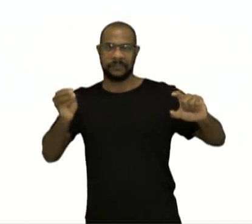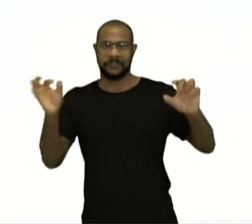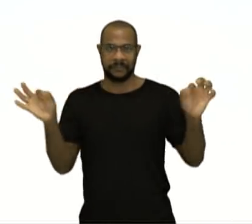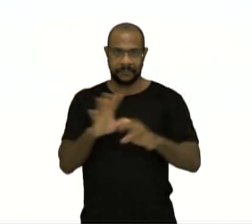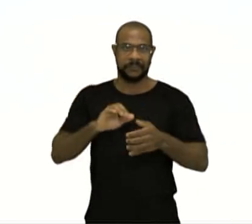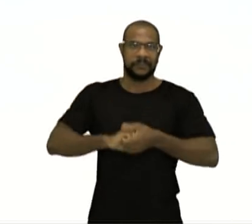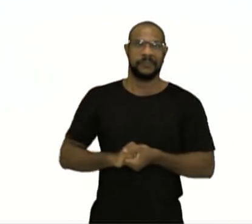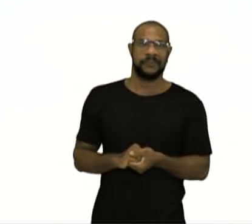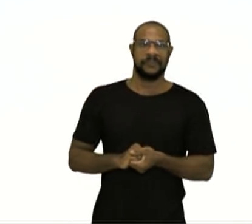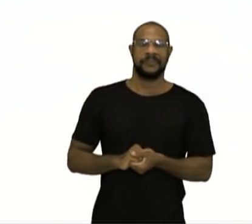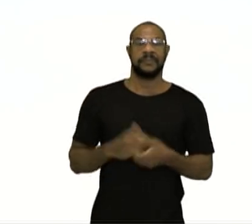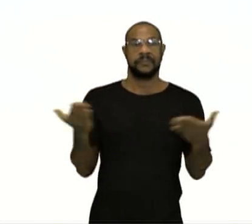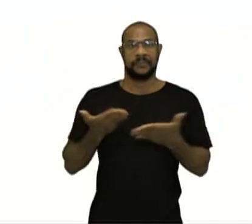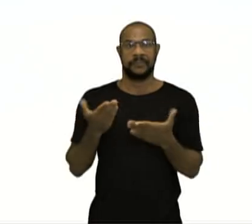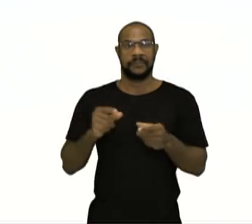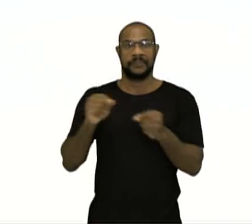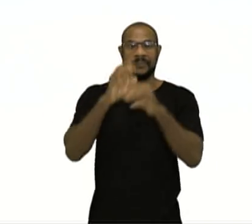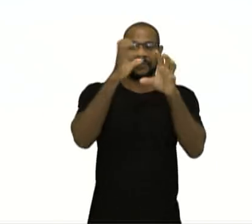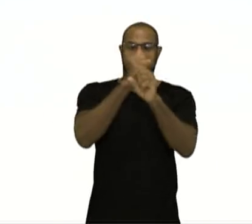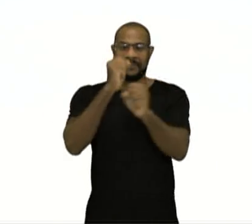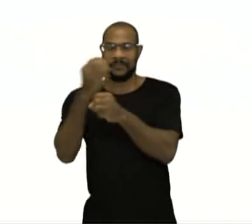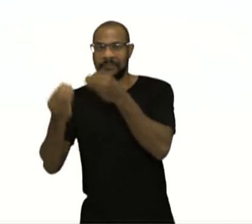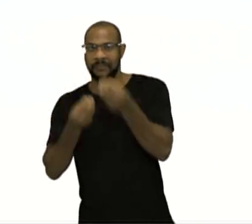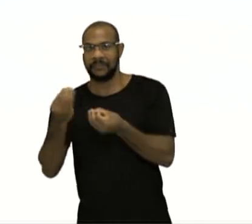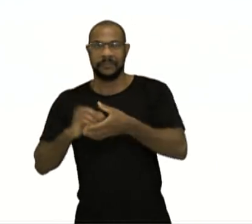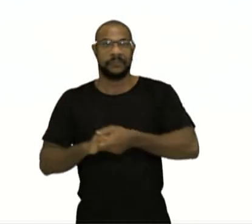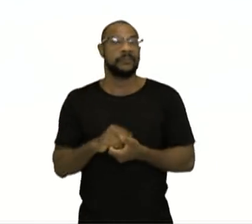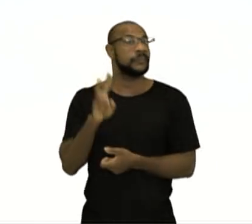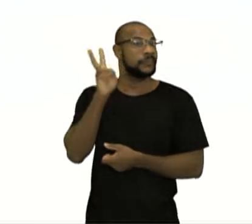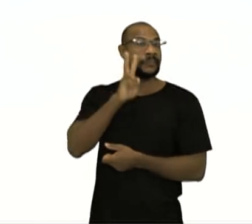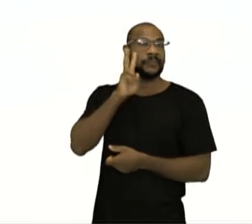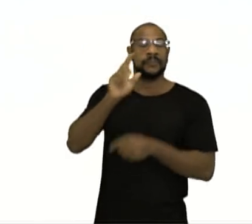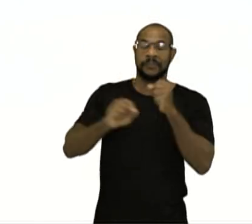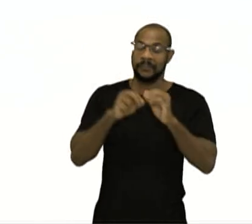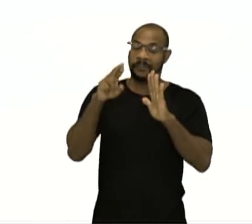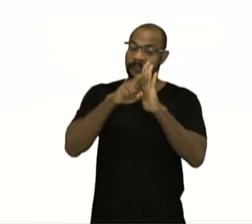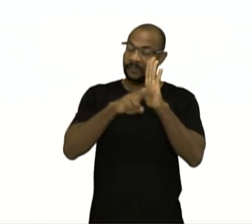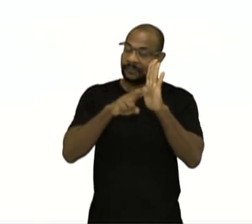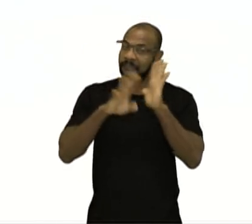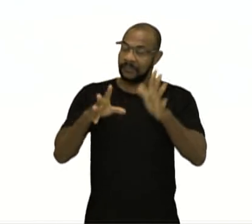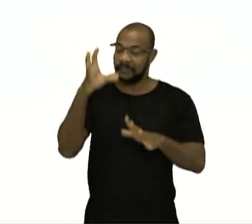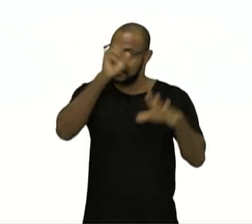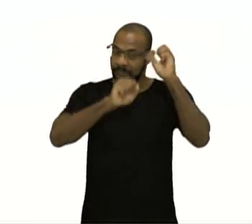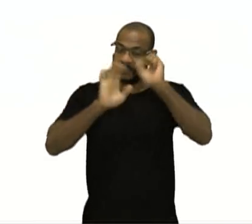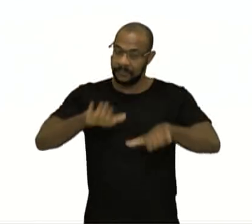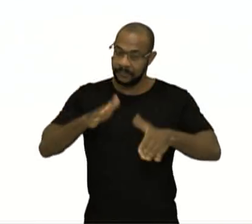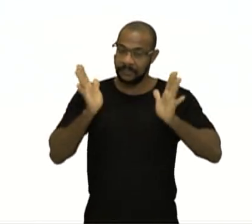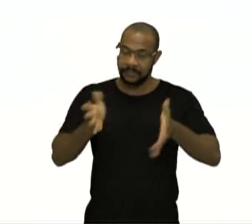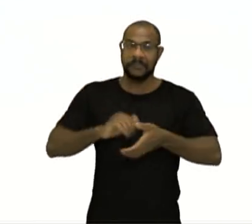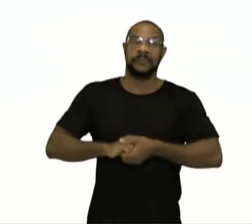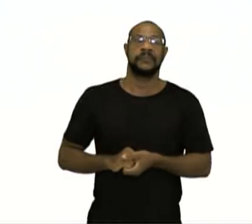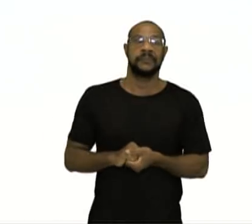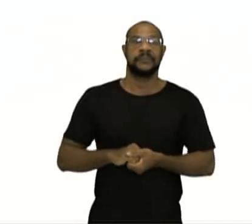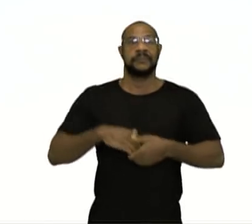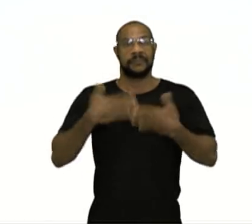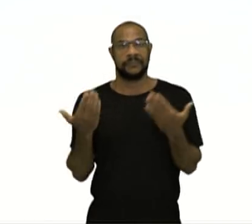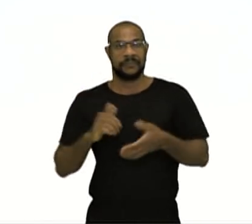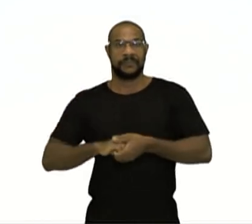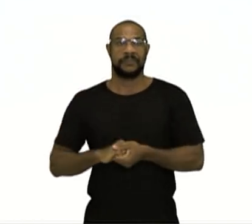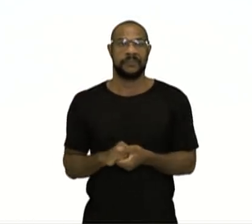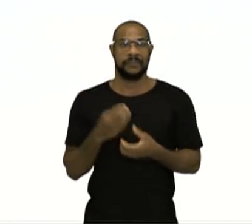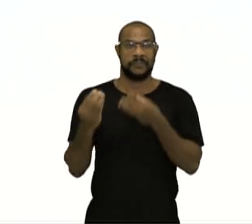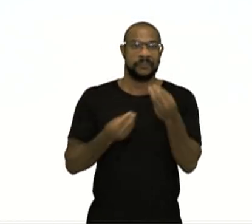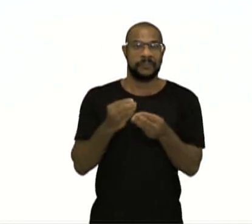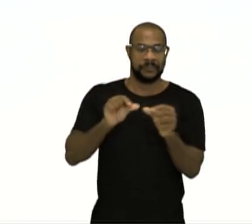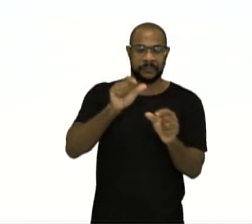segundo desafio é resolver essa expressão. Então, a gente tem que lembrar de todas as regras que a gente já aprendeu. Propriedade comutativa, quando eu posso